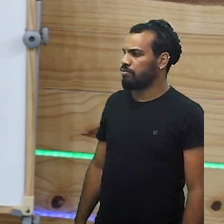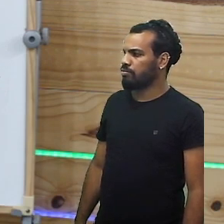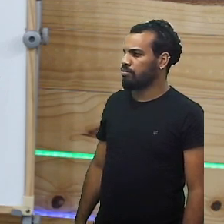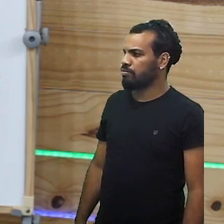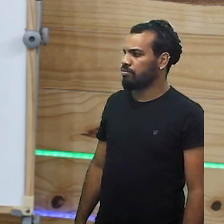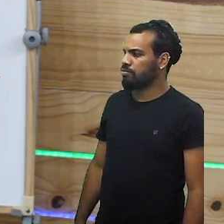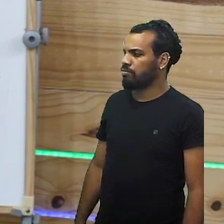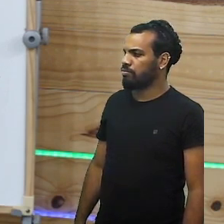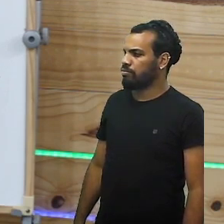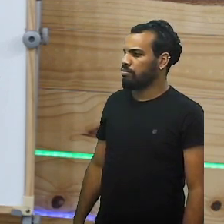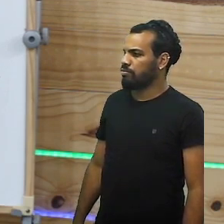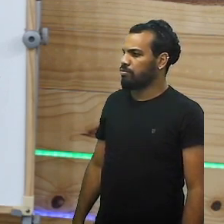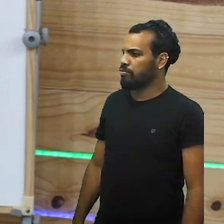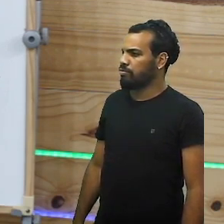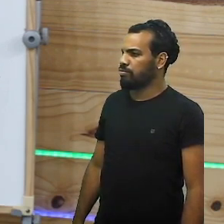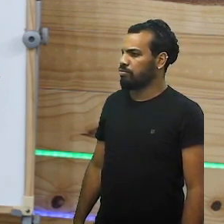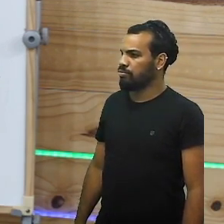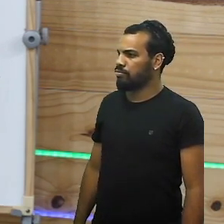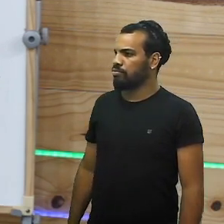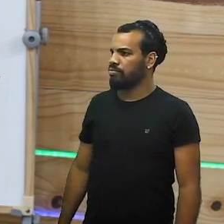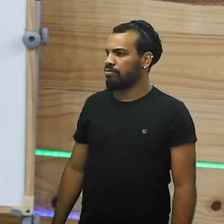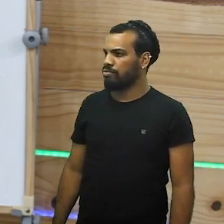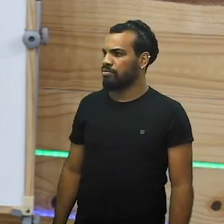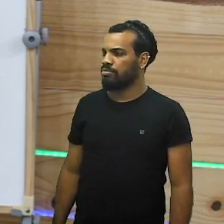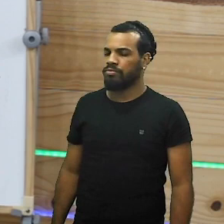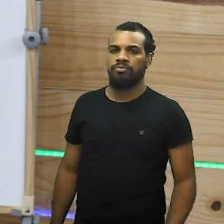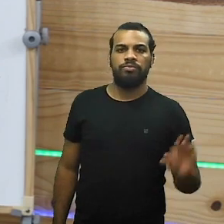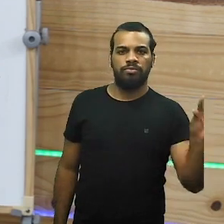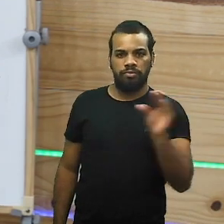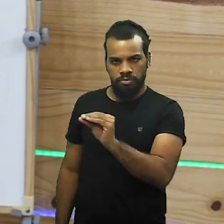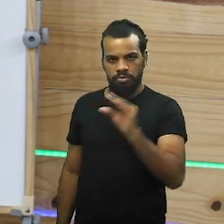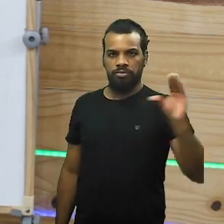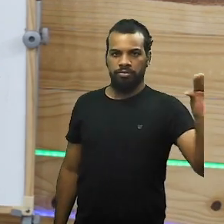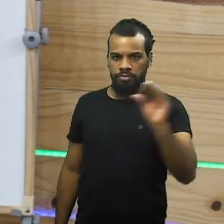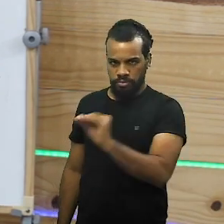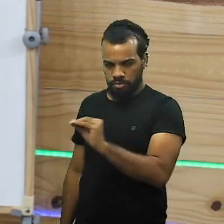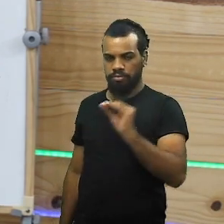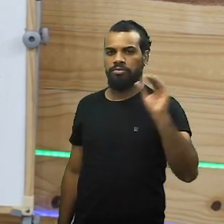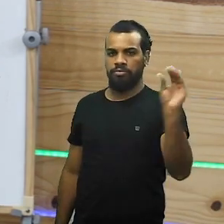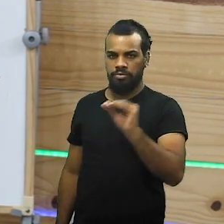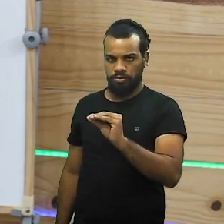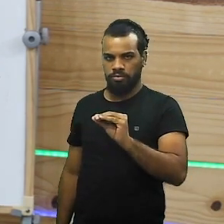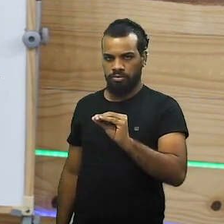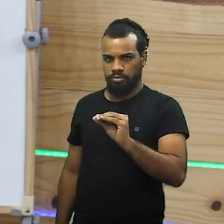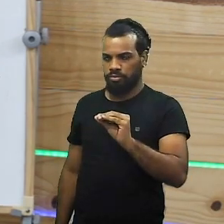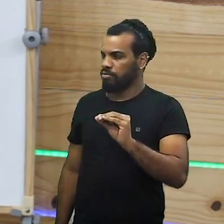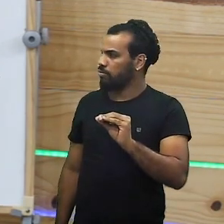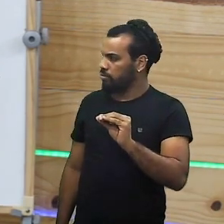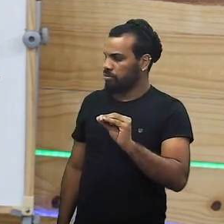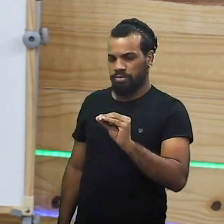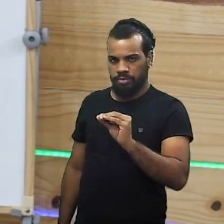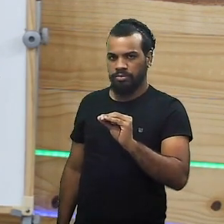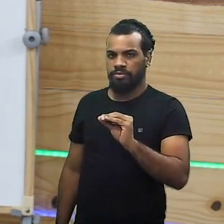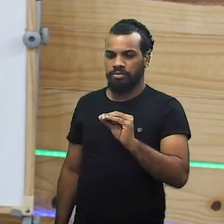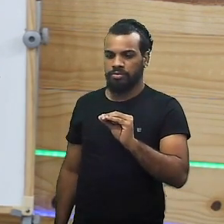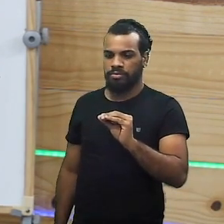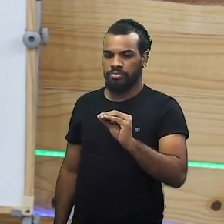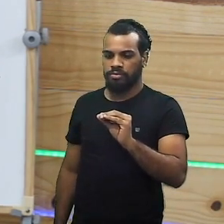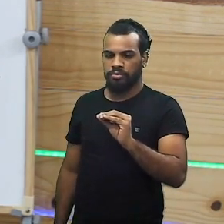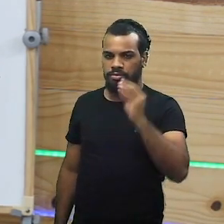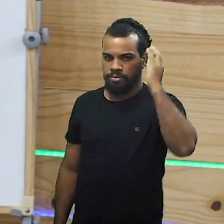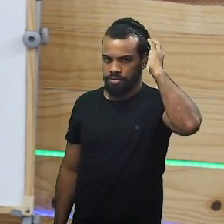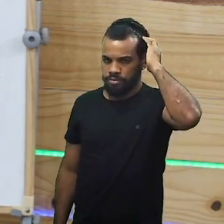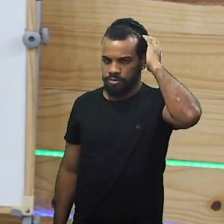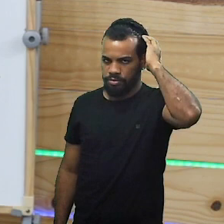ao quadrado. Percebeu? Olha só. Todos os fatores que estão com potência par dentro da